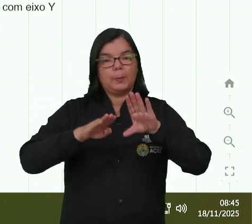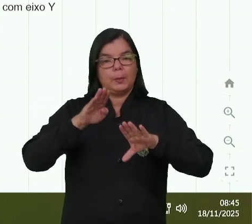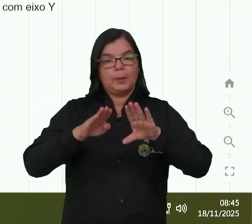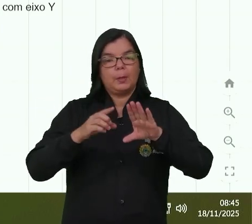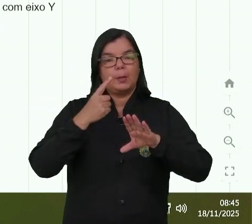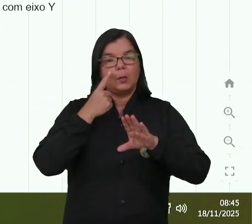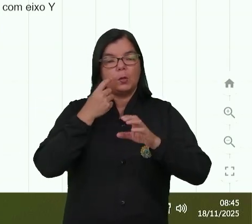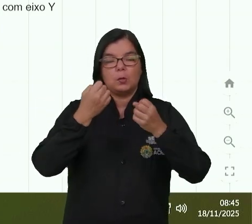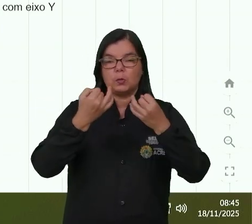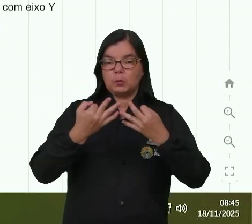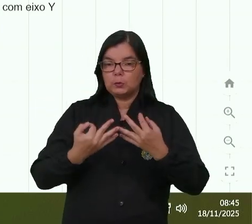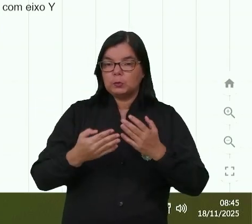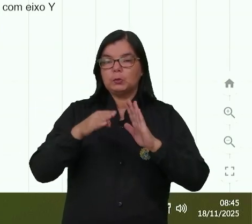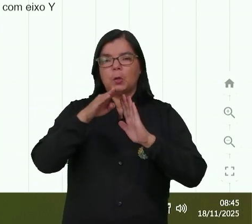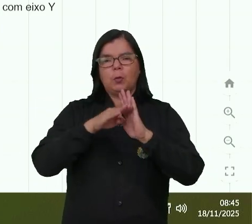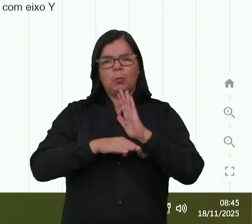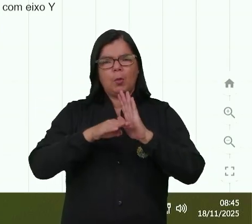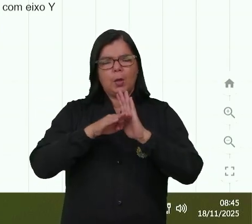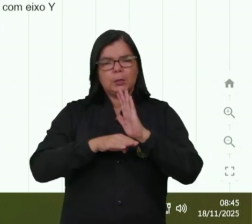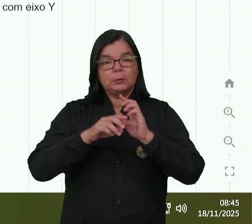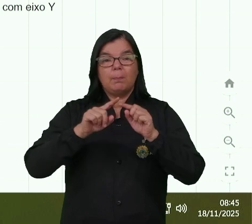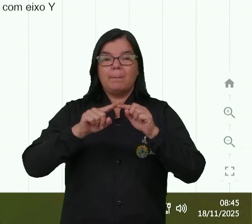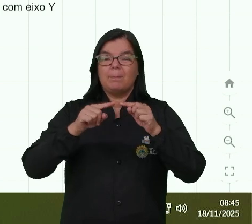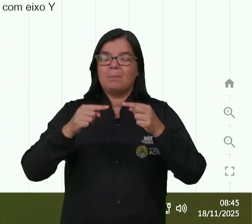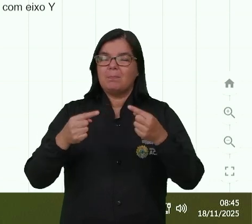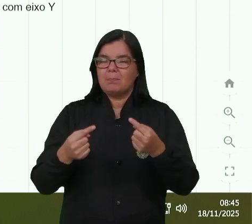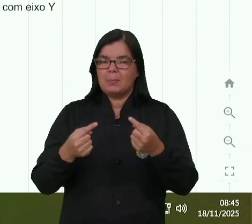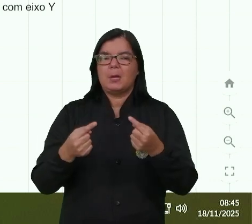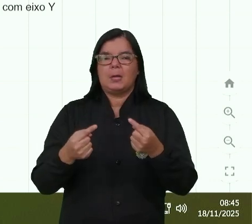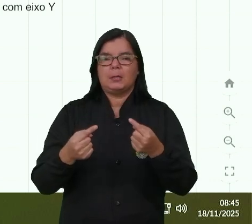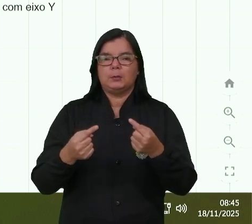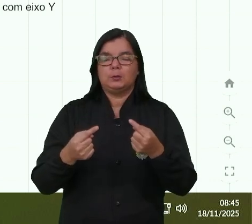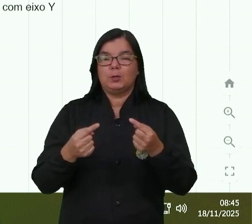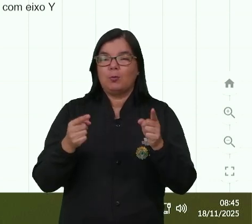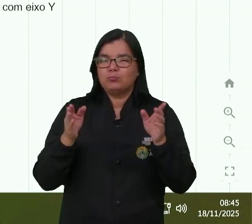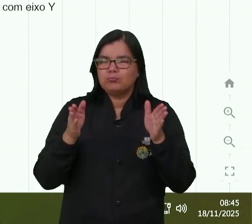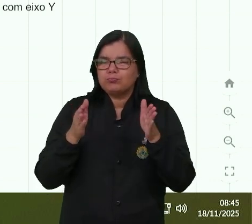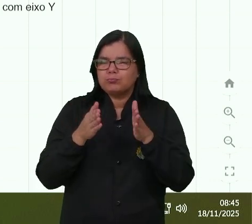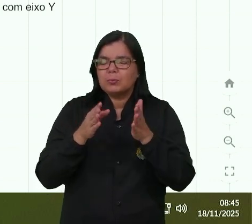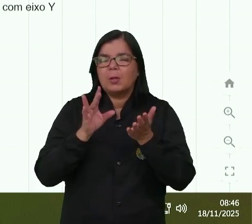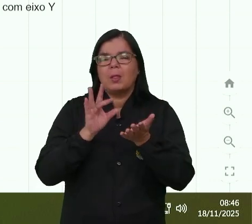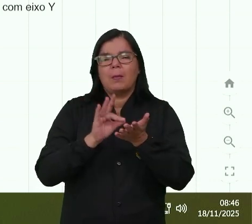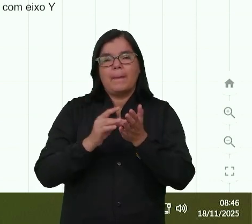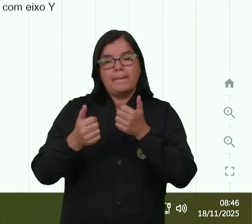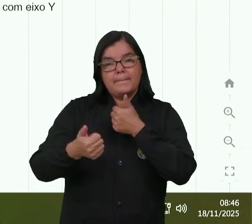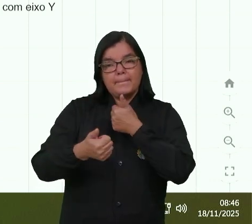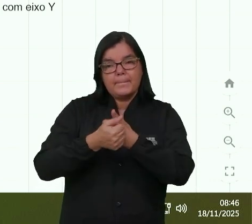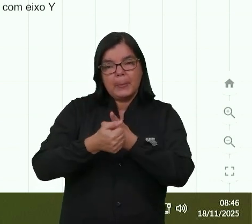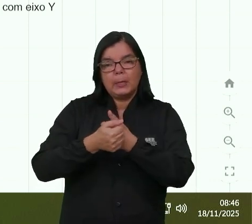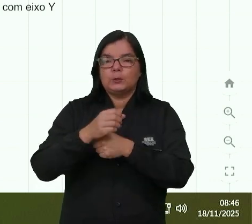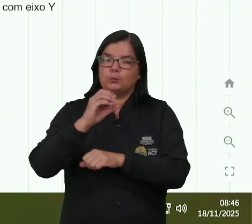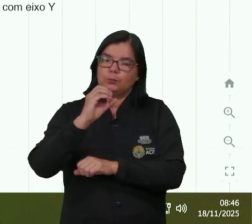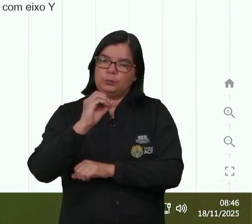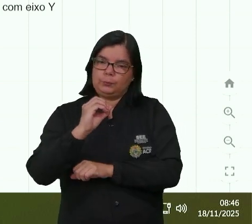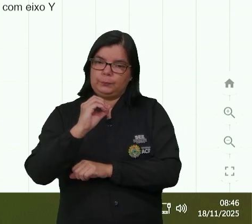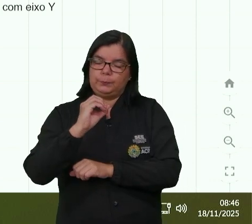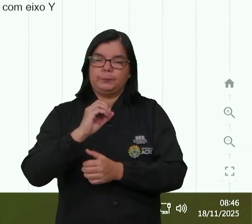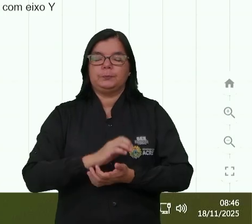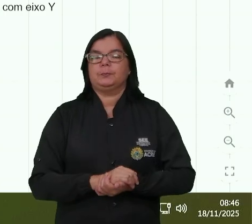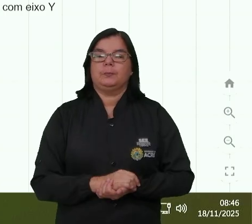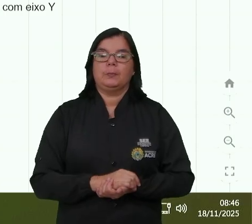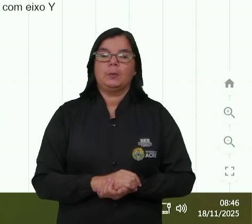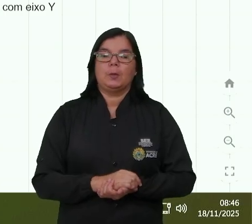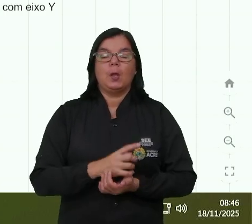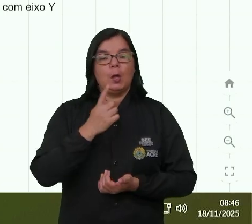fala negativo muito grande, mas negativo muito grande, na verdade, ele é mais próximo de zero, tá? Mas aí a